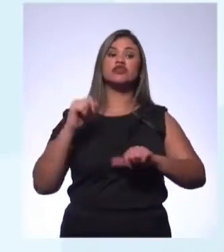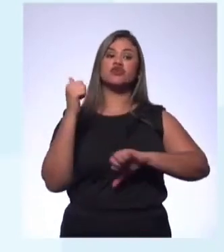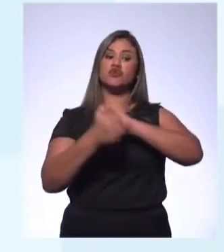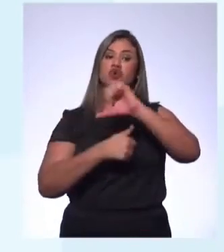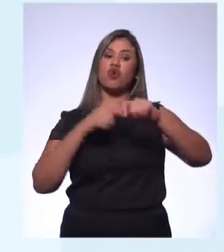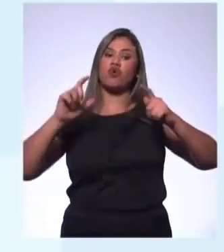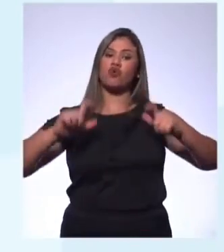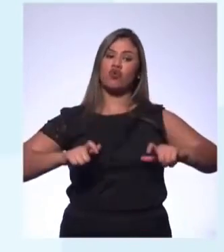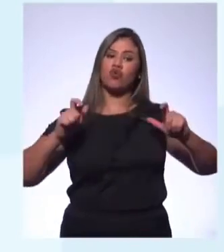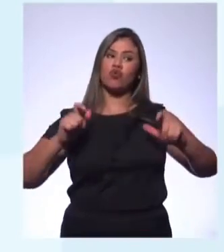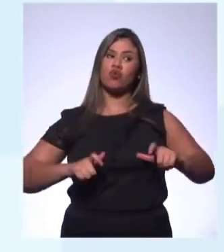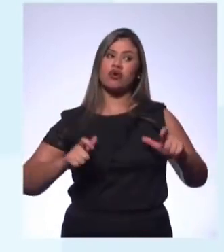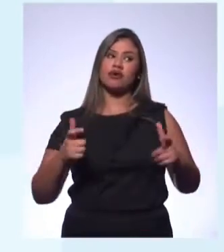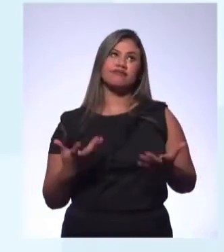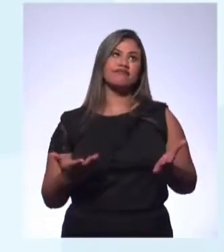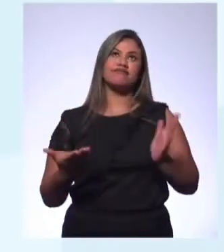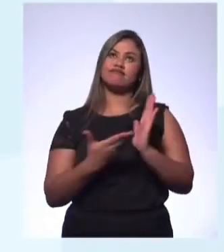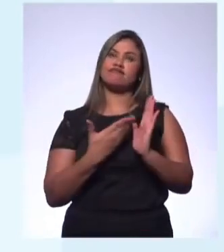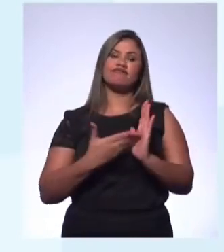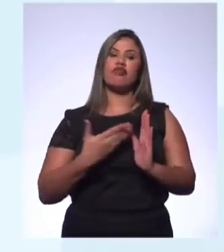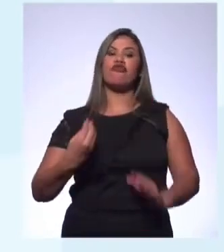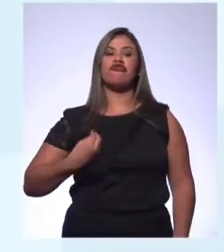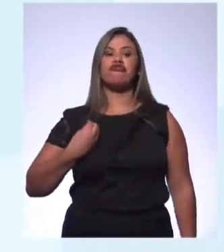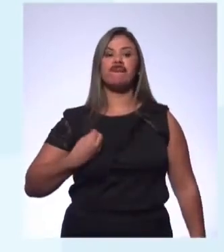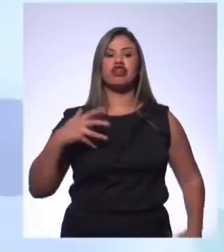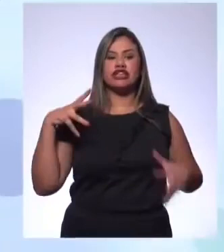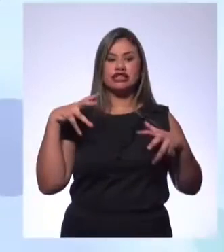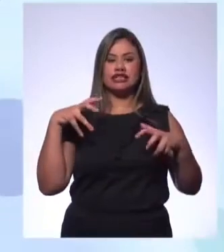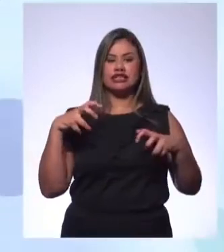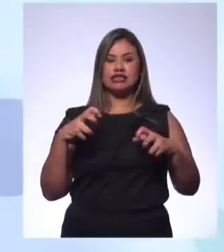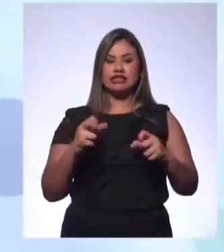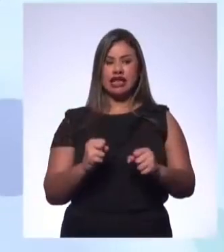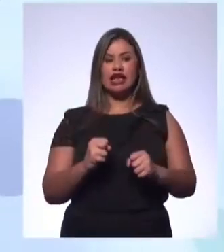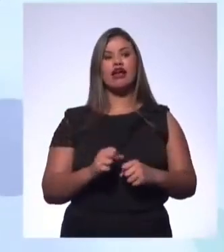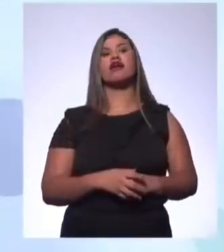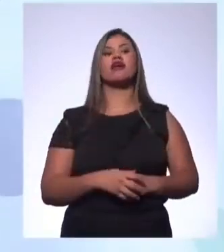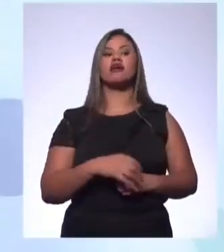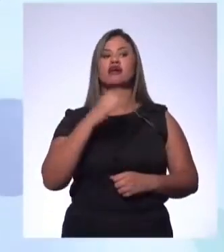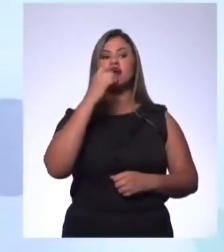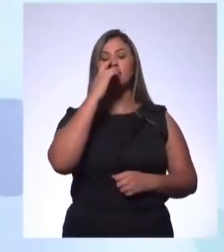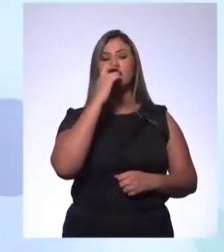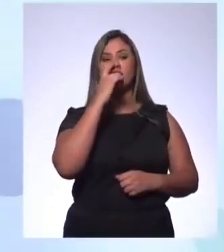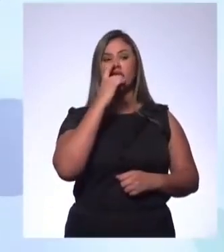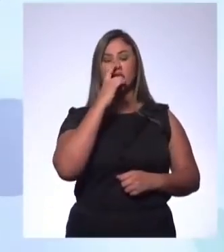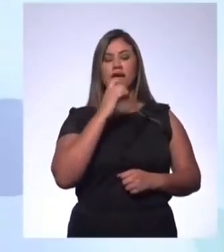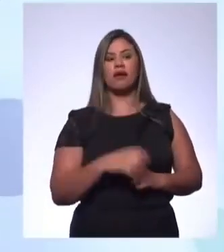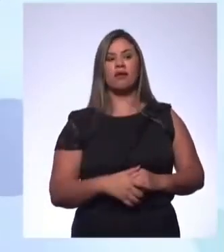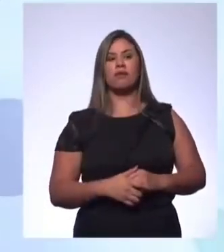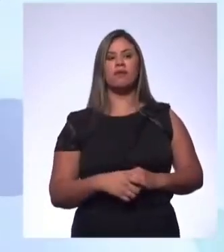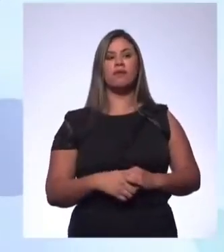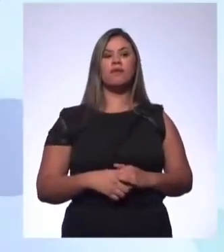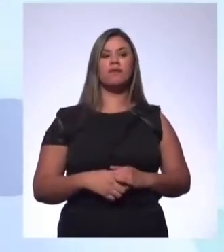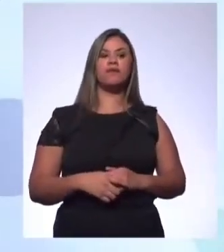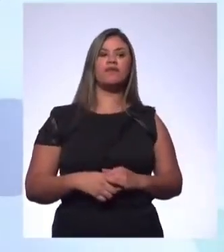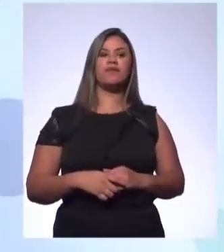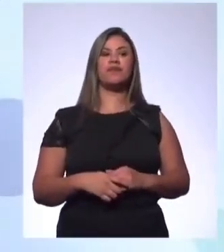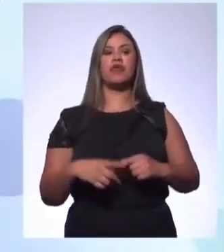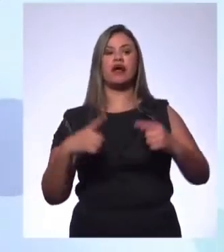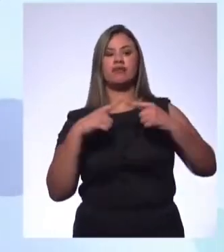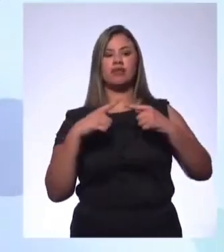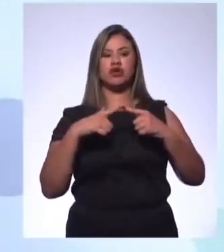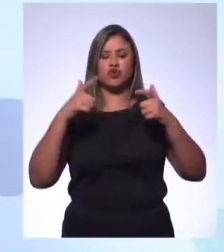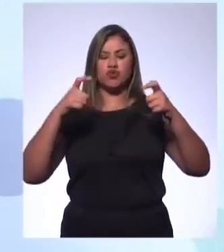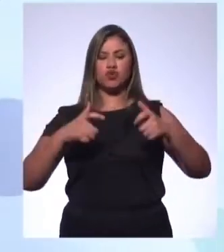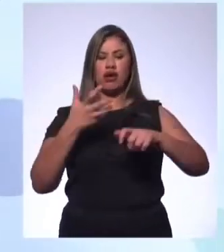lá, como no livro Vidas Secas, pode botar para mim, por favor, a tela? No livro Vidas Secas, um ambiente de seca, um